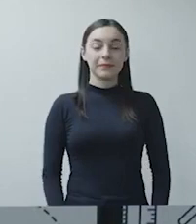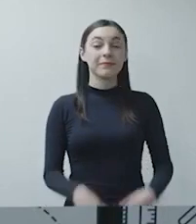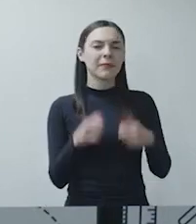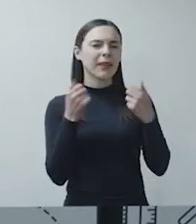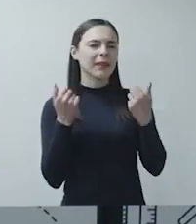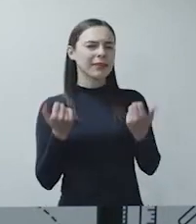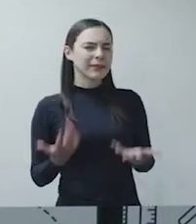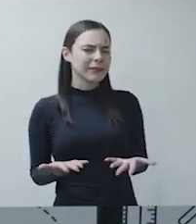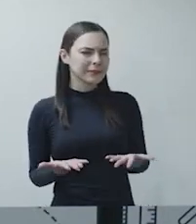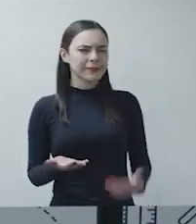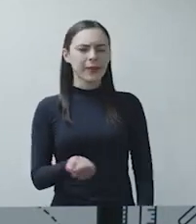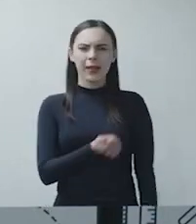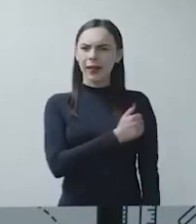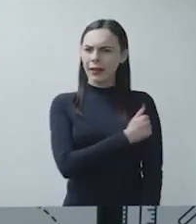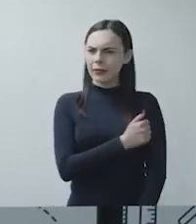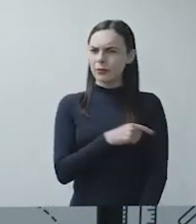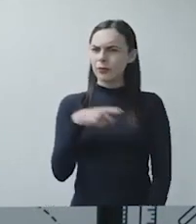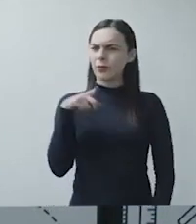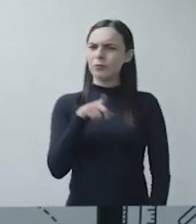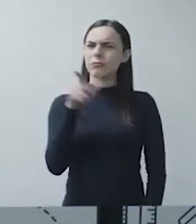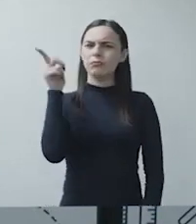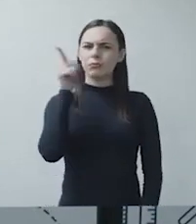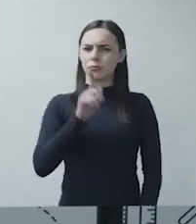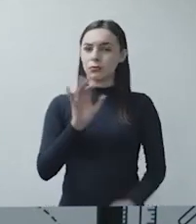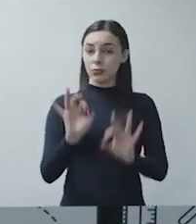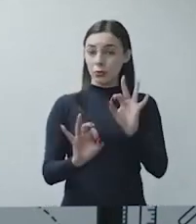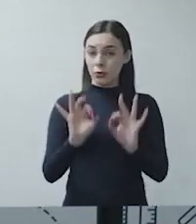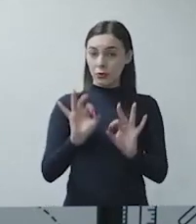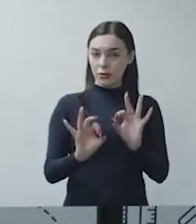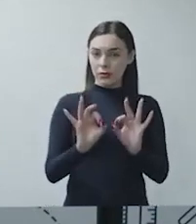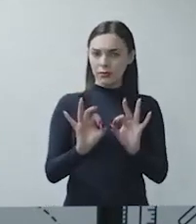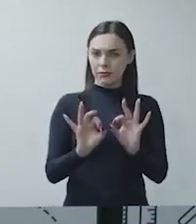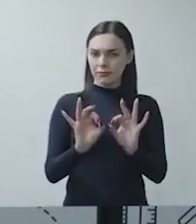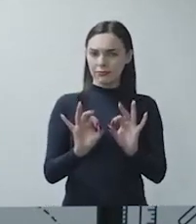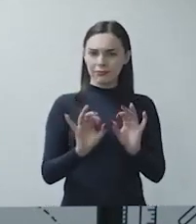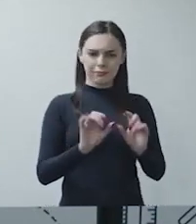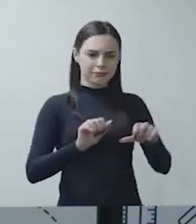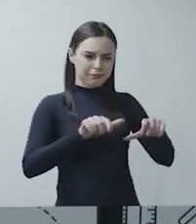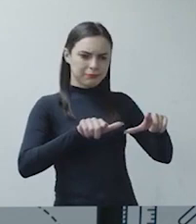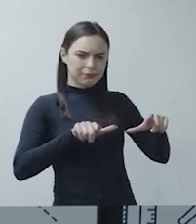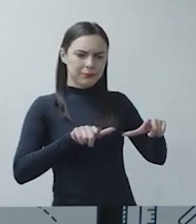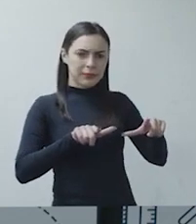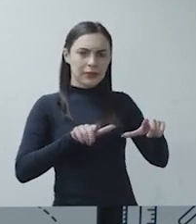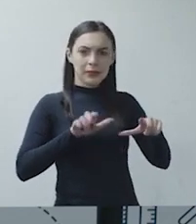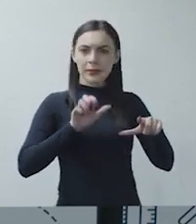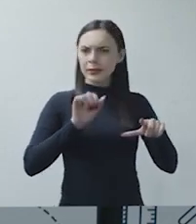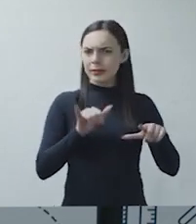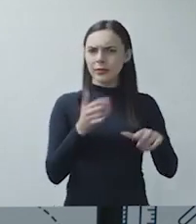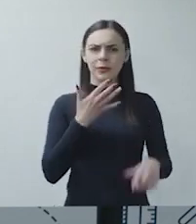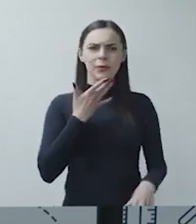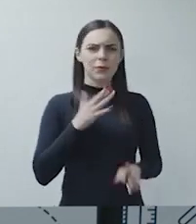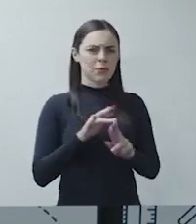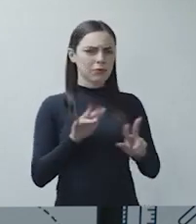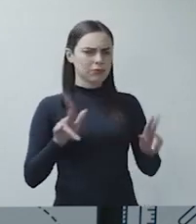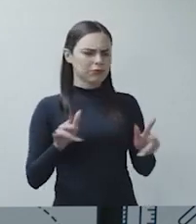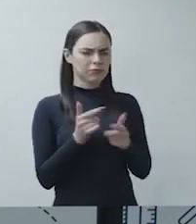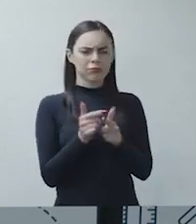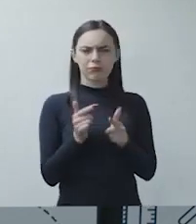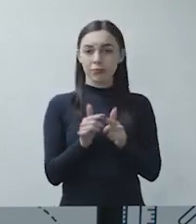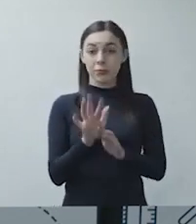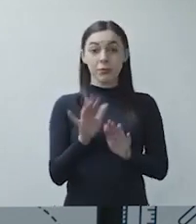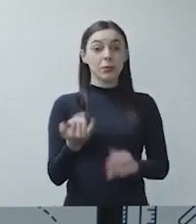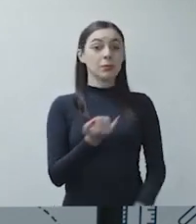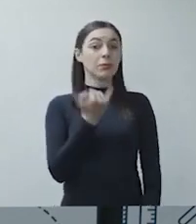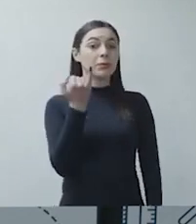E então, estudantes, já fizeram o tabuleiro de vocês? Não tem problema se não utilizou cores diferentes. O importante